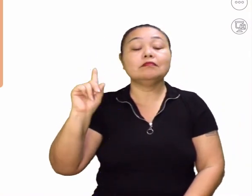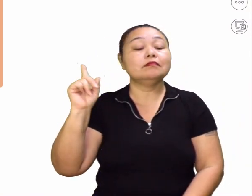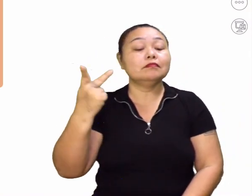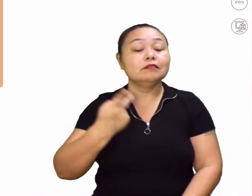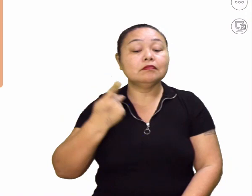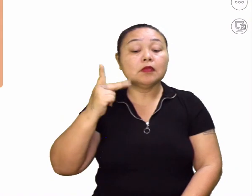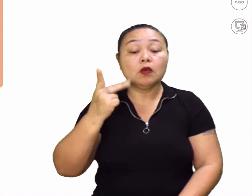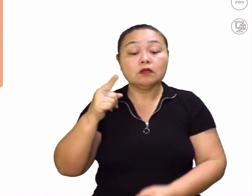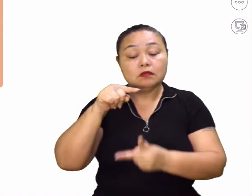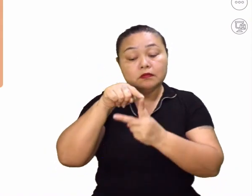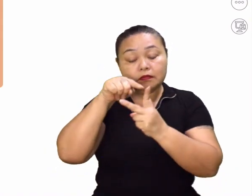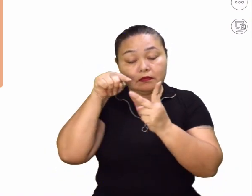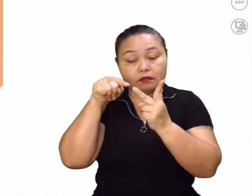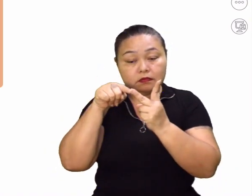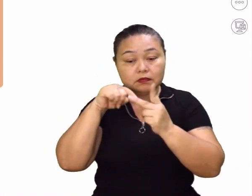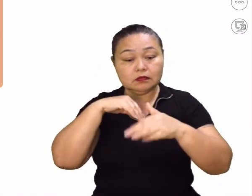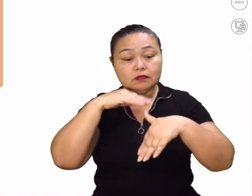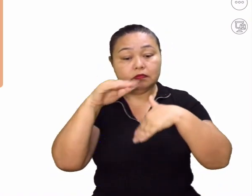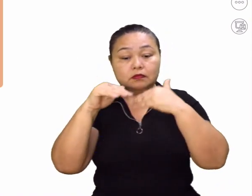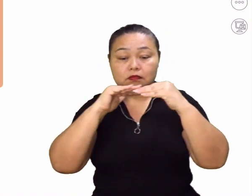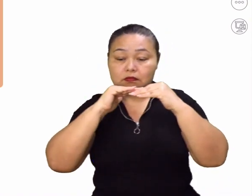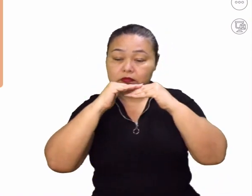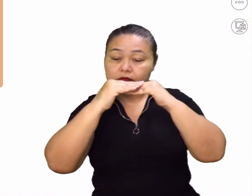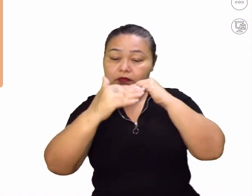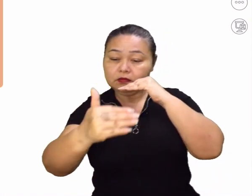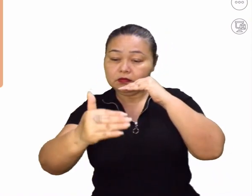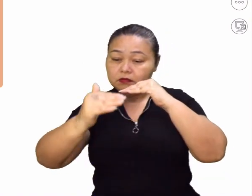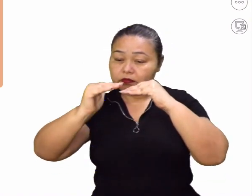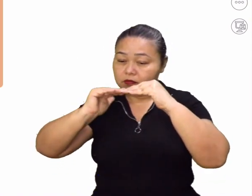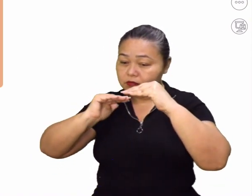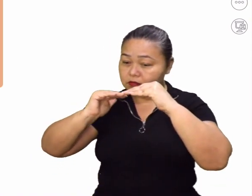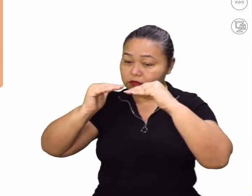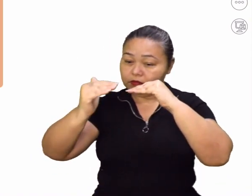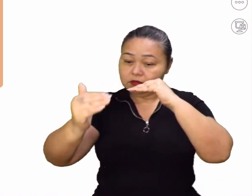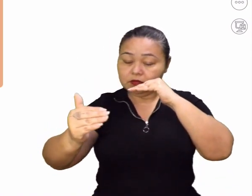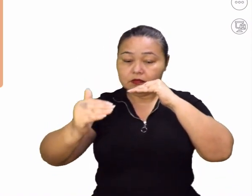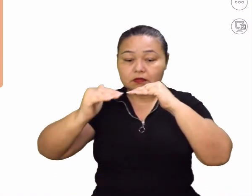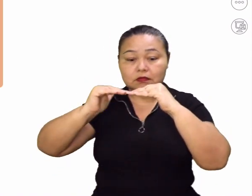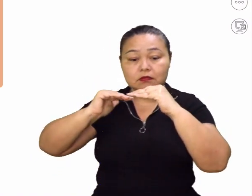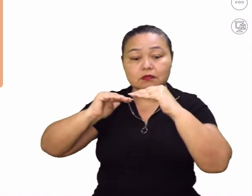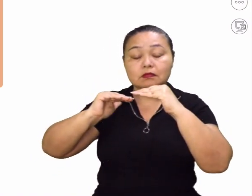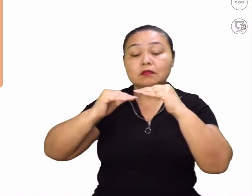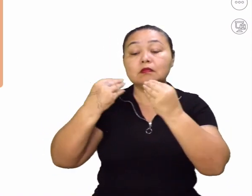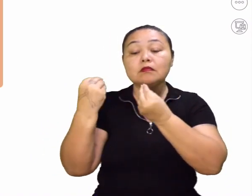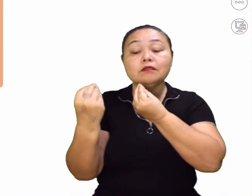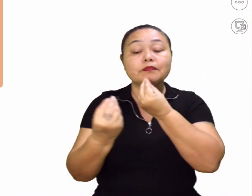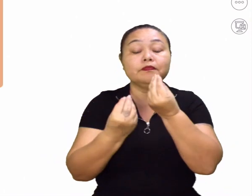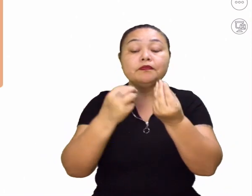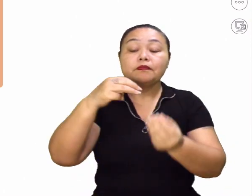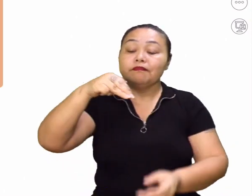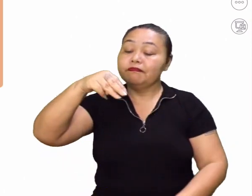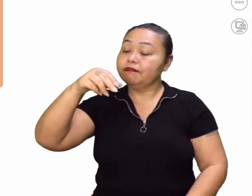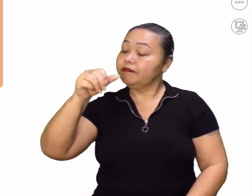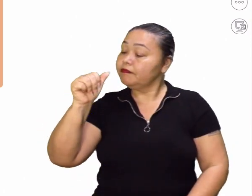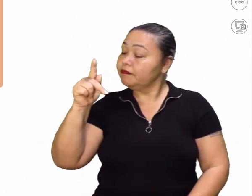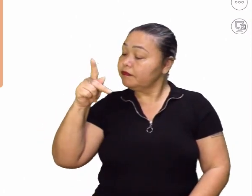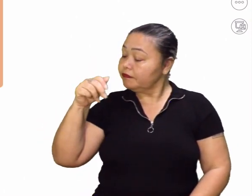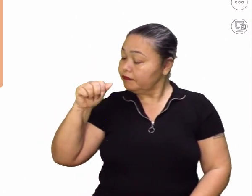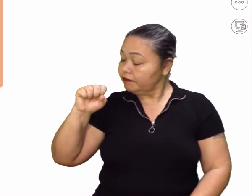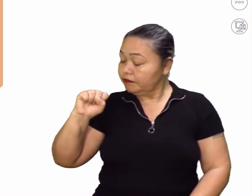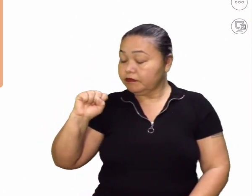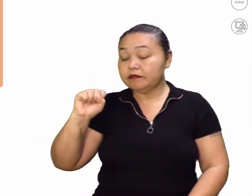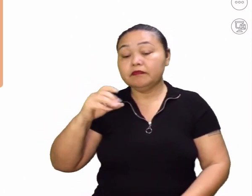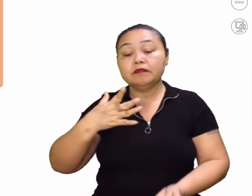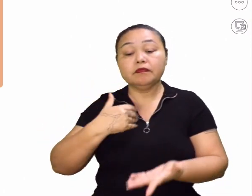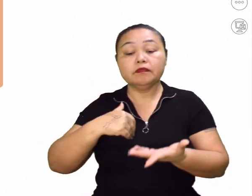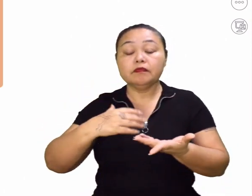para a reprodução gráfica da superfície terrestre, sob a forma de mapas,